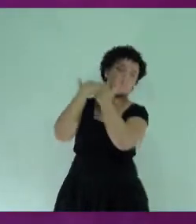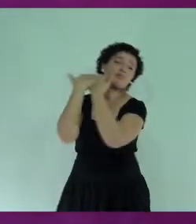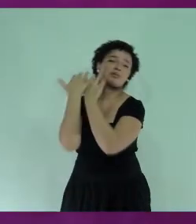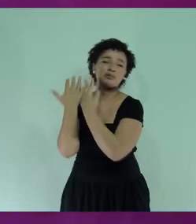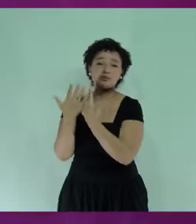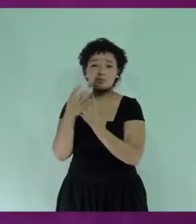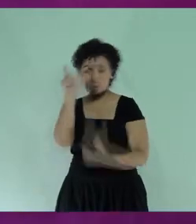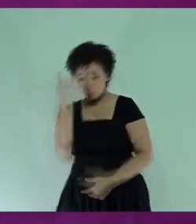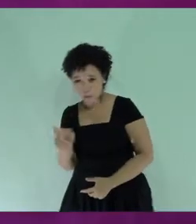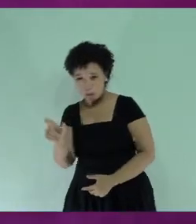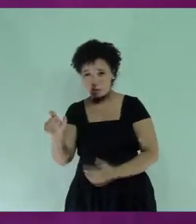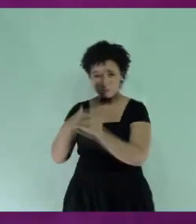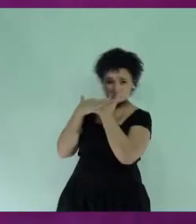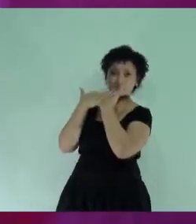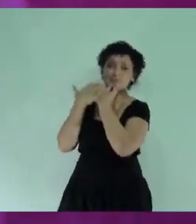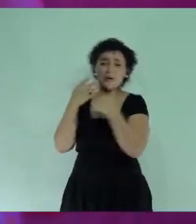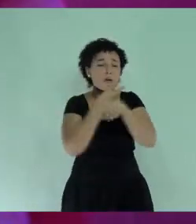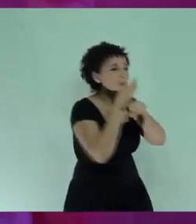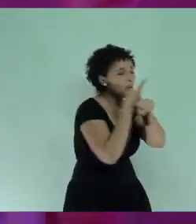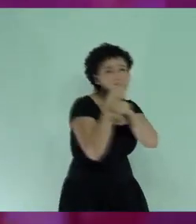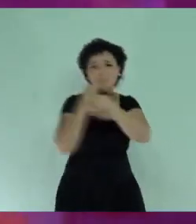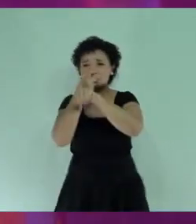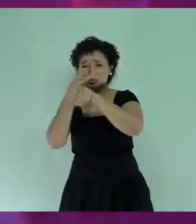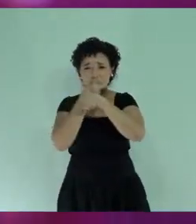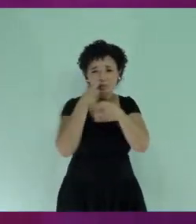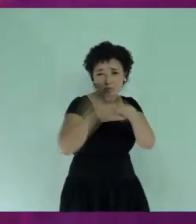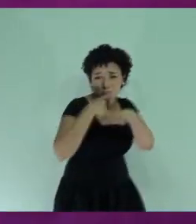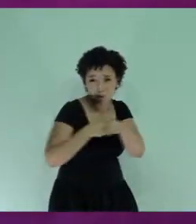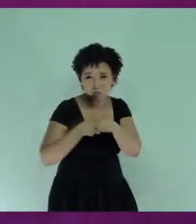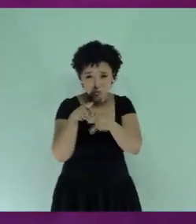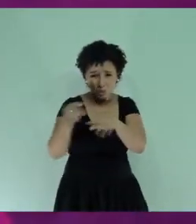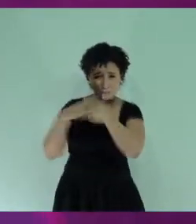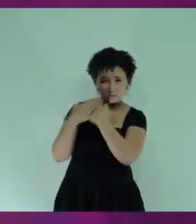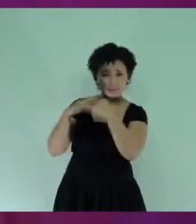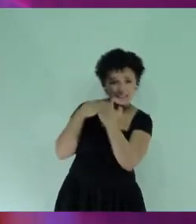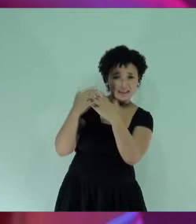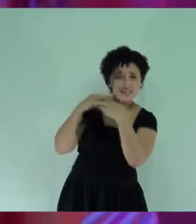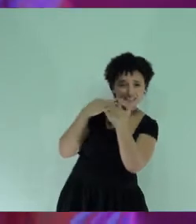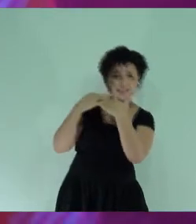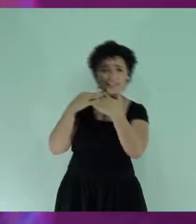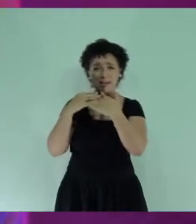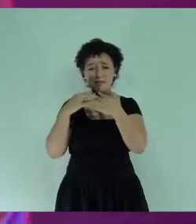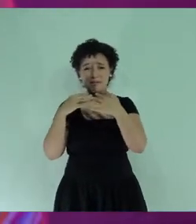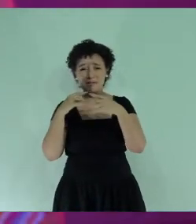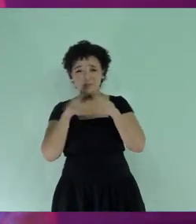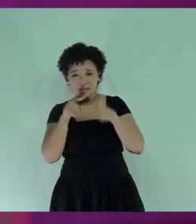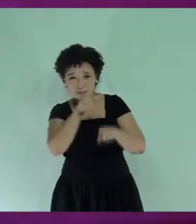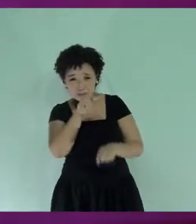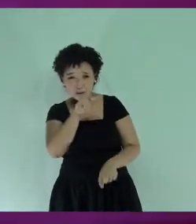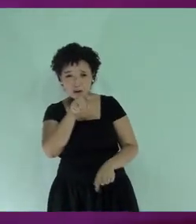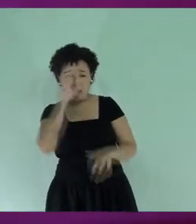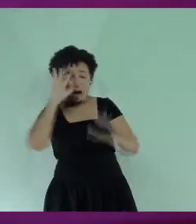delirantes do teu ser. Procurar a pronúncia do aspecto bruto, brusco e levar a leveza lenta dos